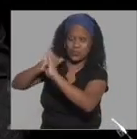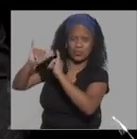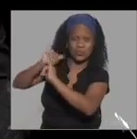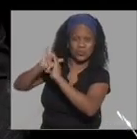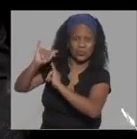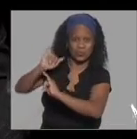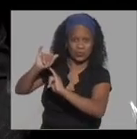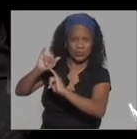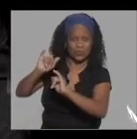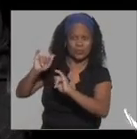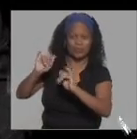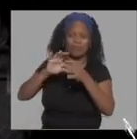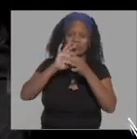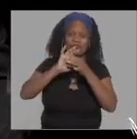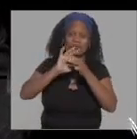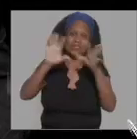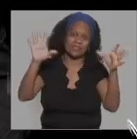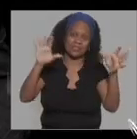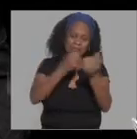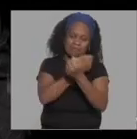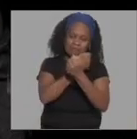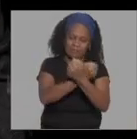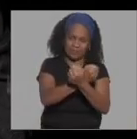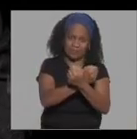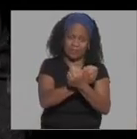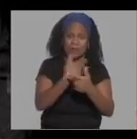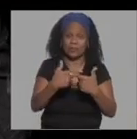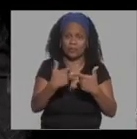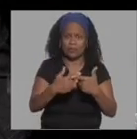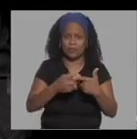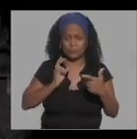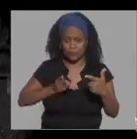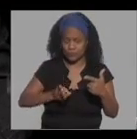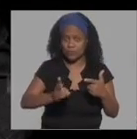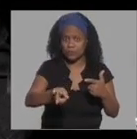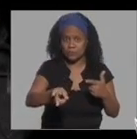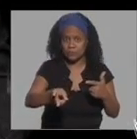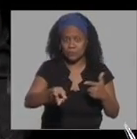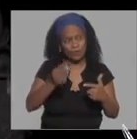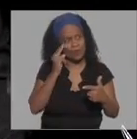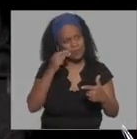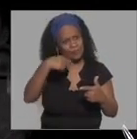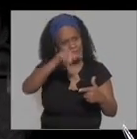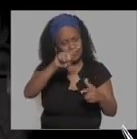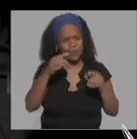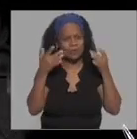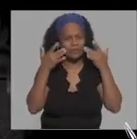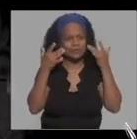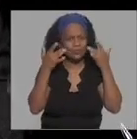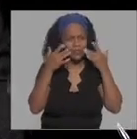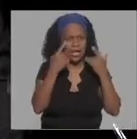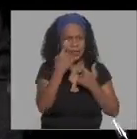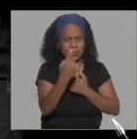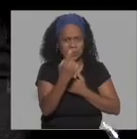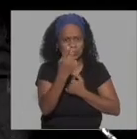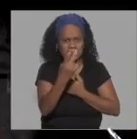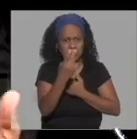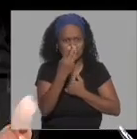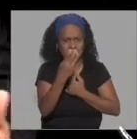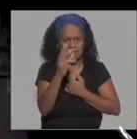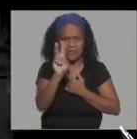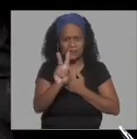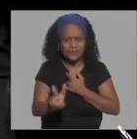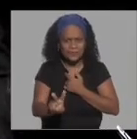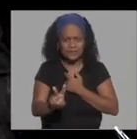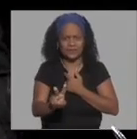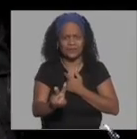ideais de liberdade né de abolição que ainda continua essa luta assistindo o espetáculo duas três vezes por cento e